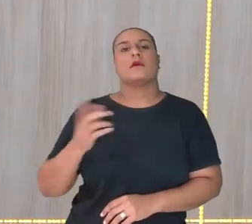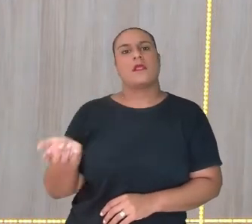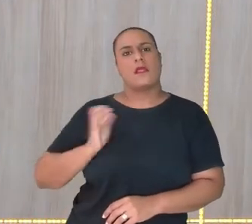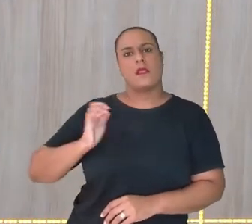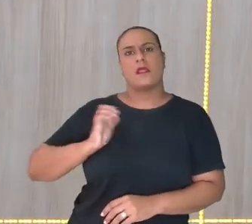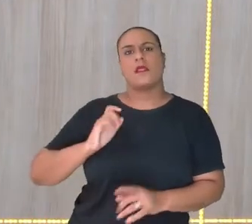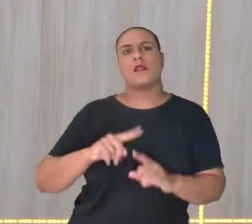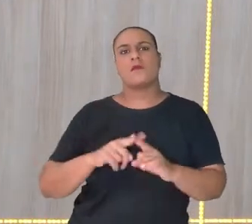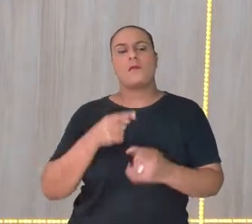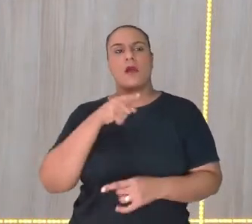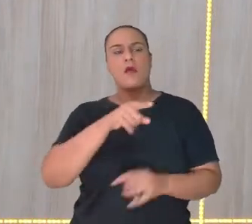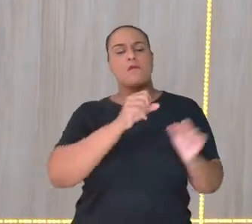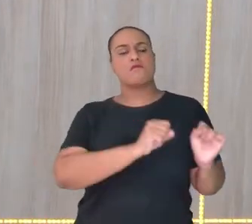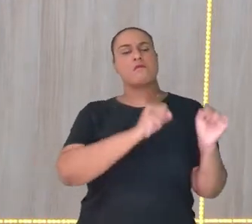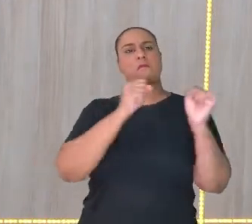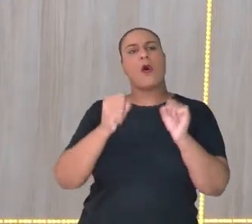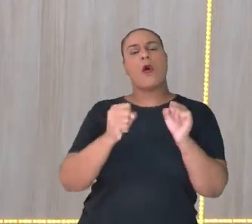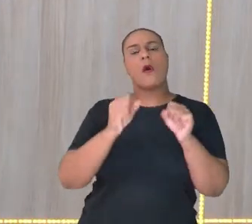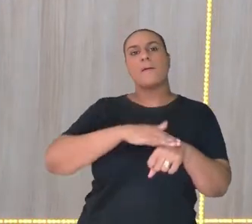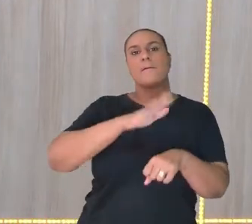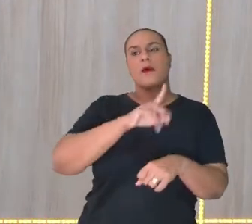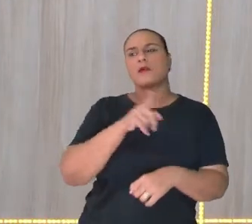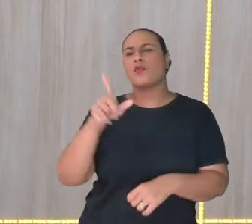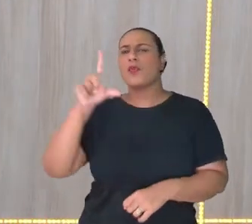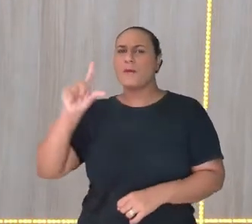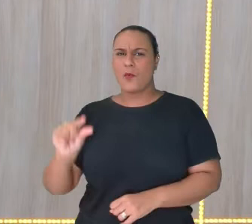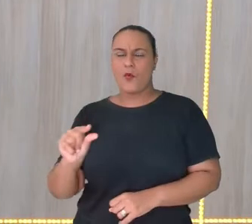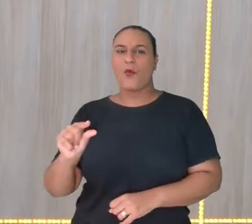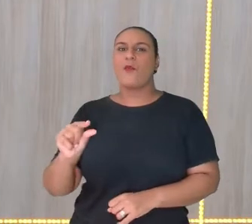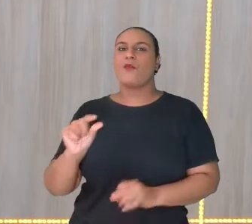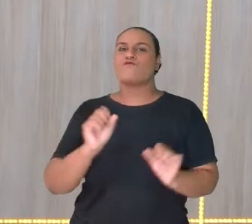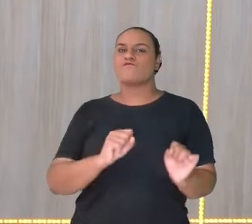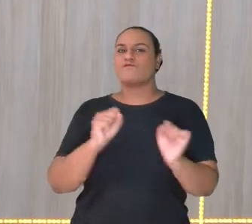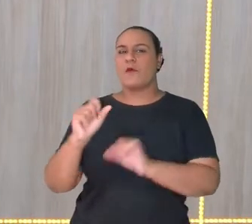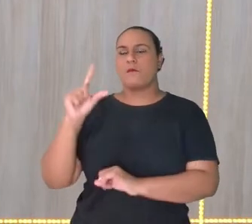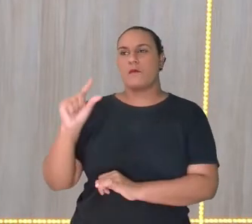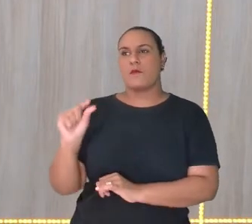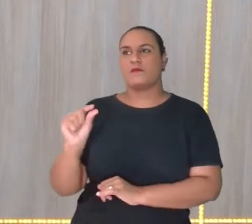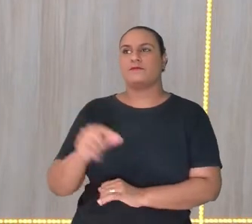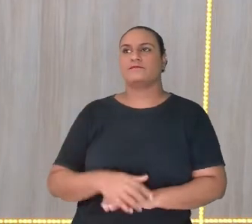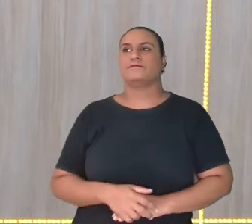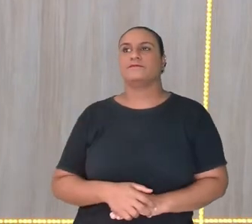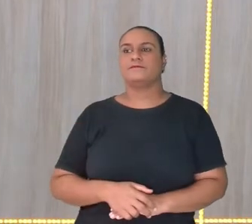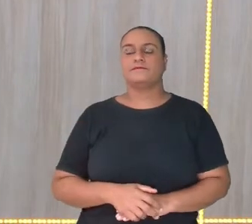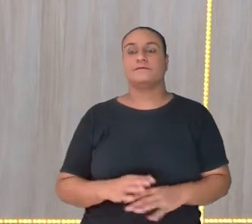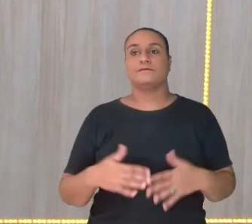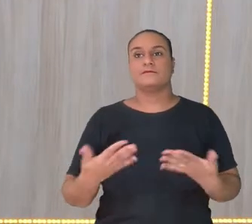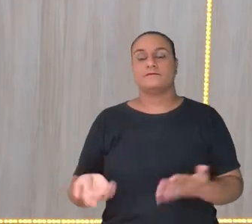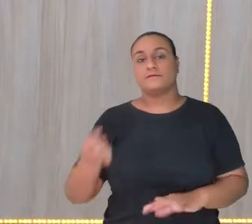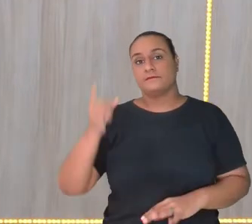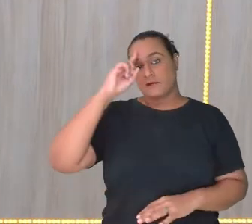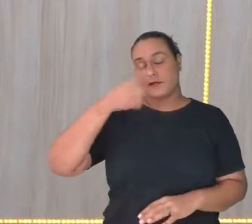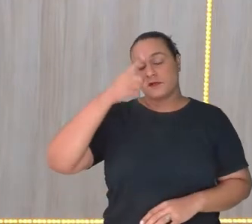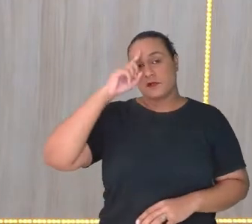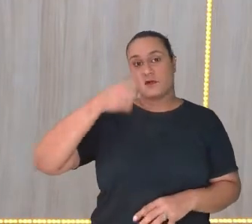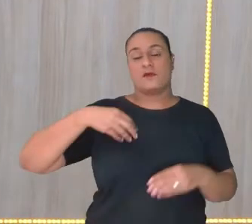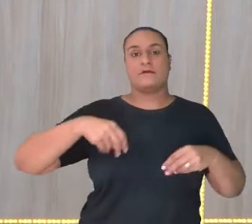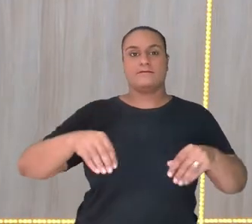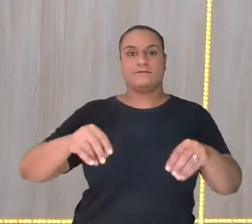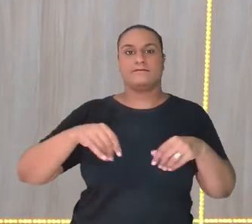mais poderoso e um nobre menos poderoso, ok? Então, vejam, os senhores de